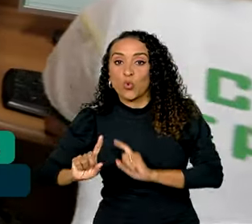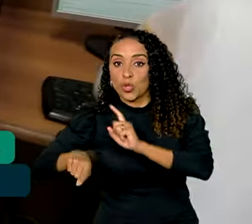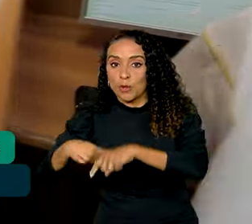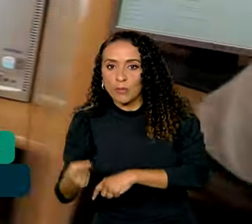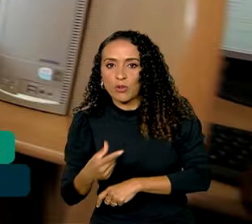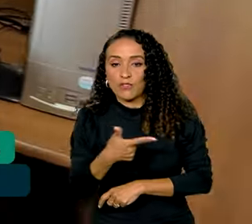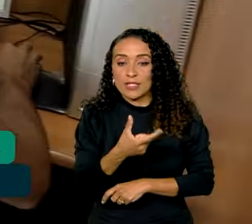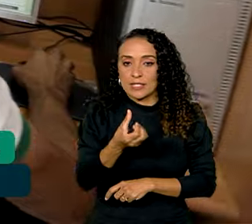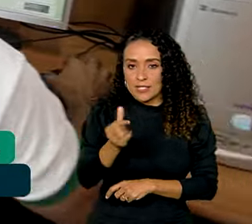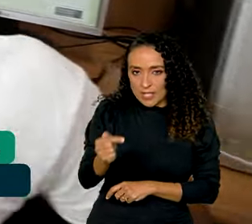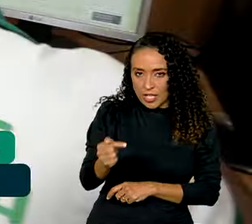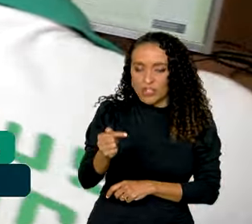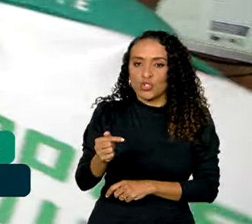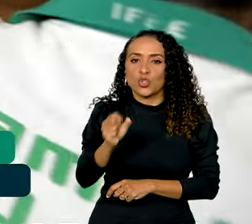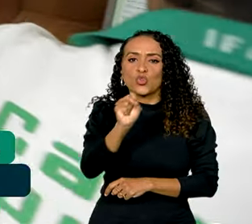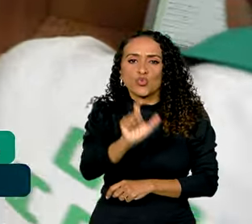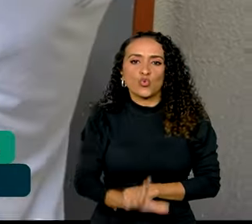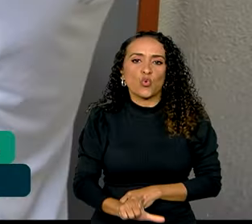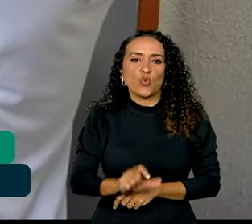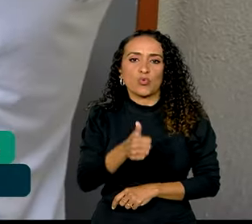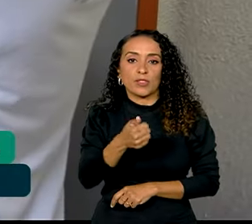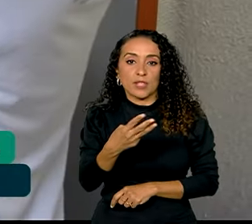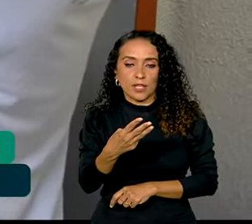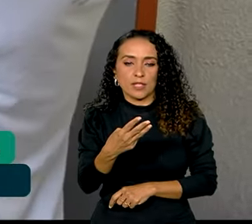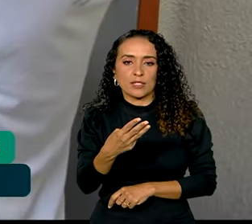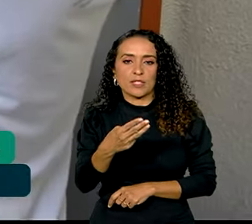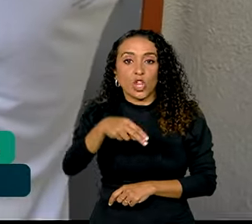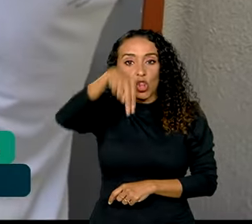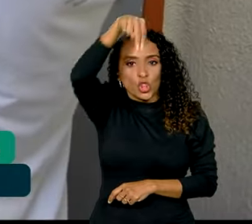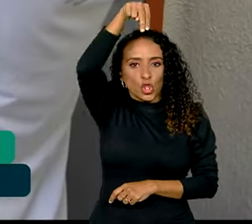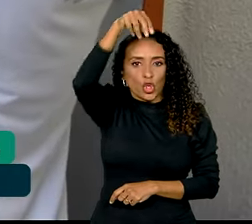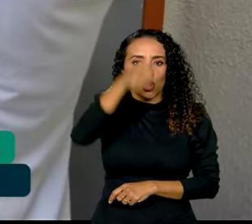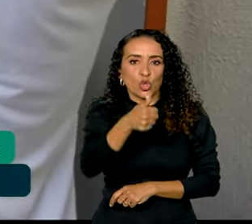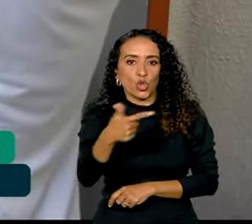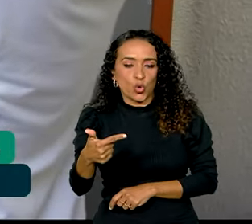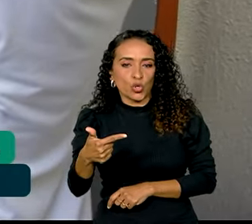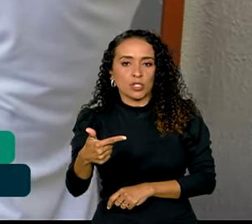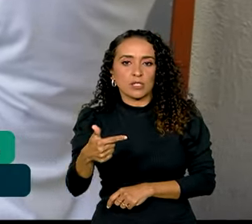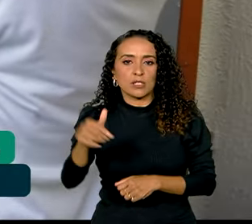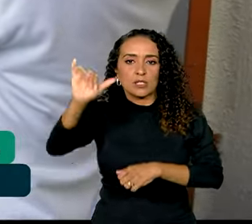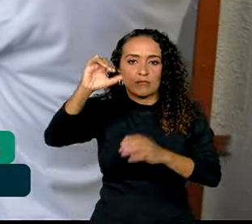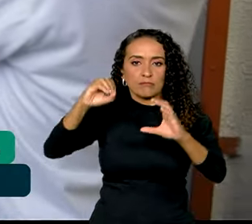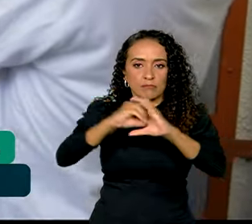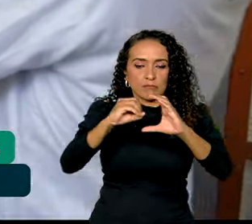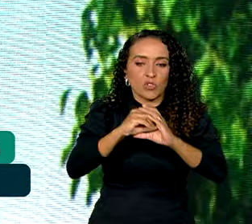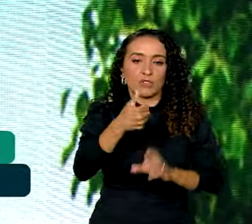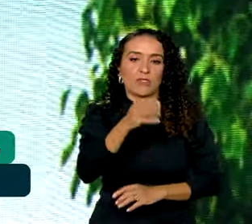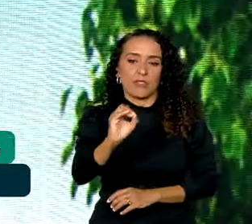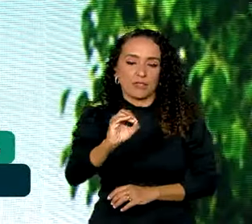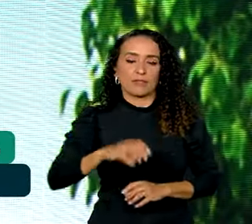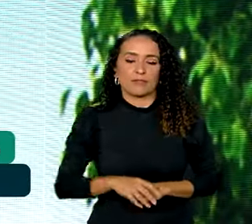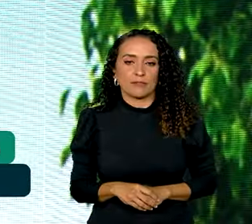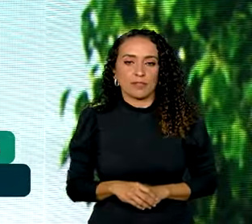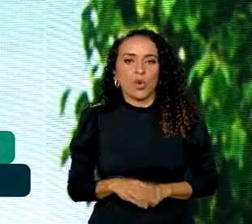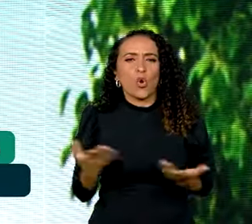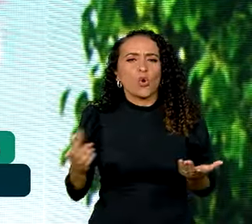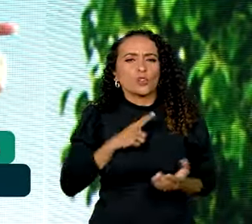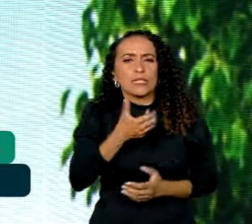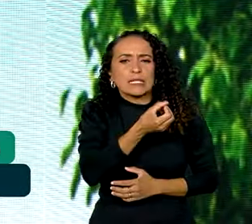com 27, o Sul com 13, a região Norte com 12 e o Centro-Oeste com 10. Hoje nós